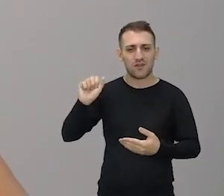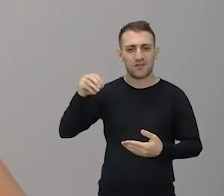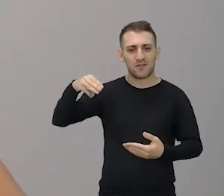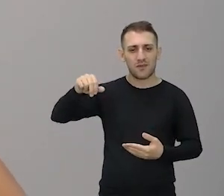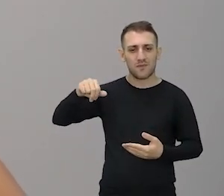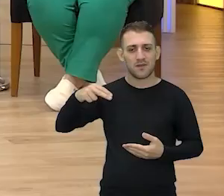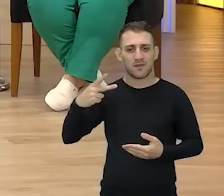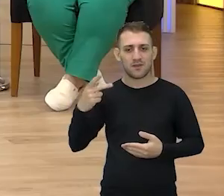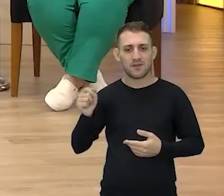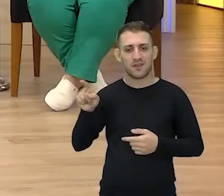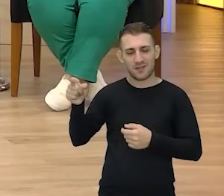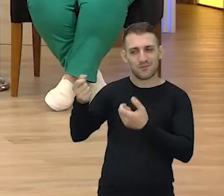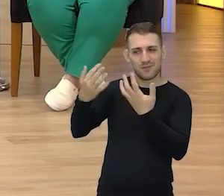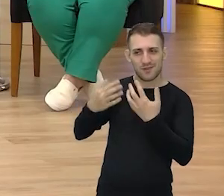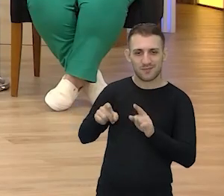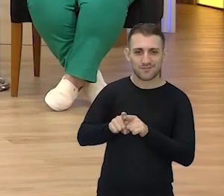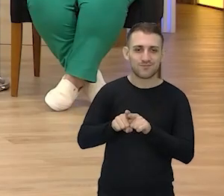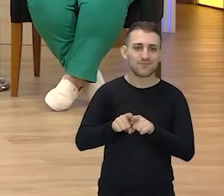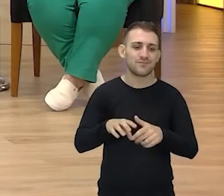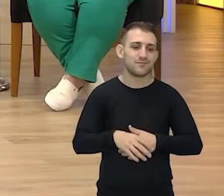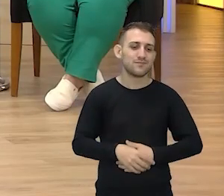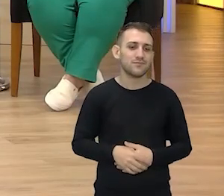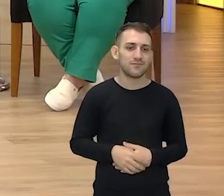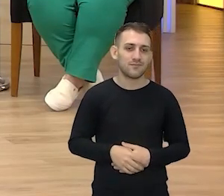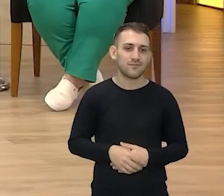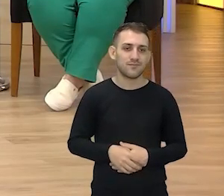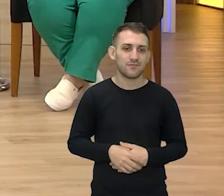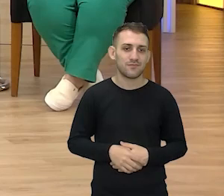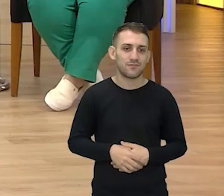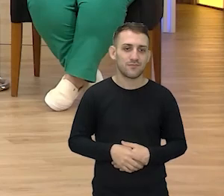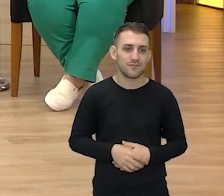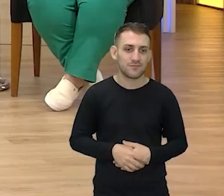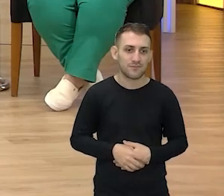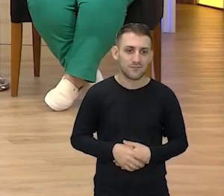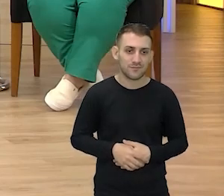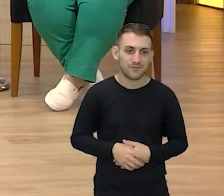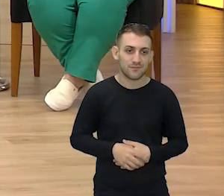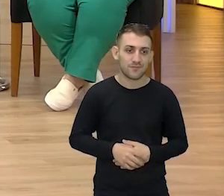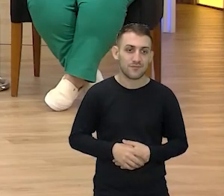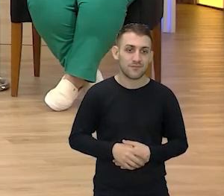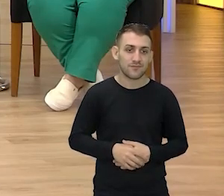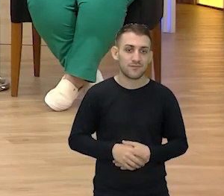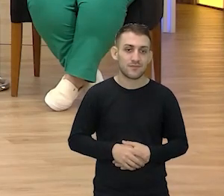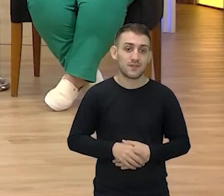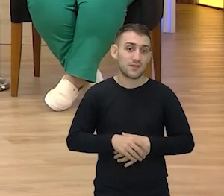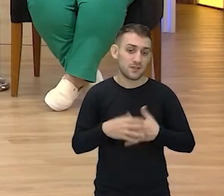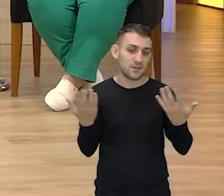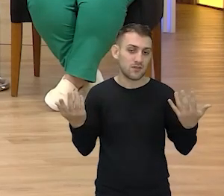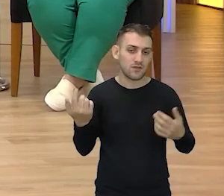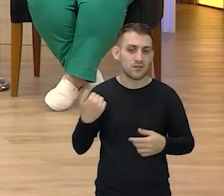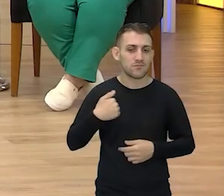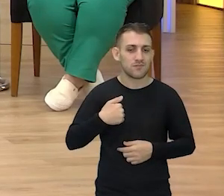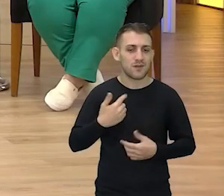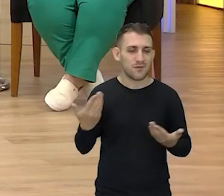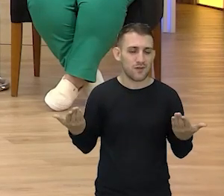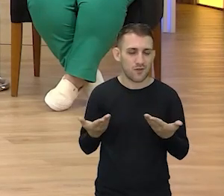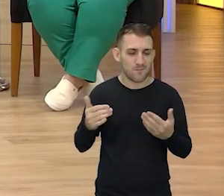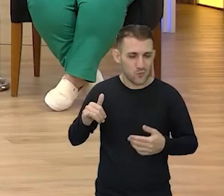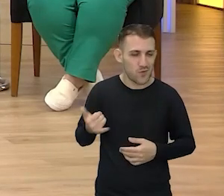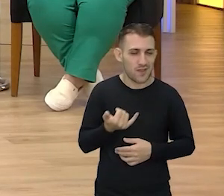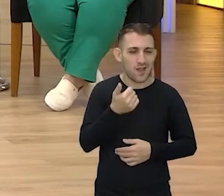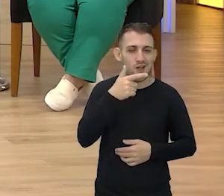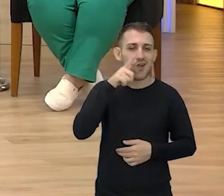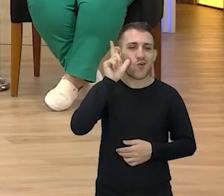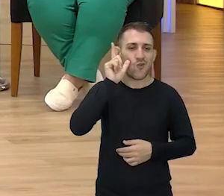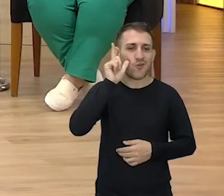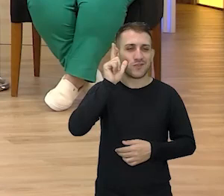um pouquinho. Obrigada, Maria Eunice. Então, eu vou pegar o gancho de ontem, né,